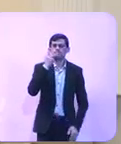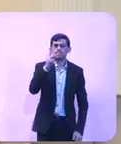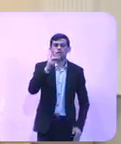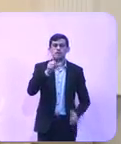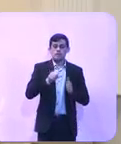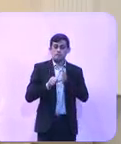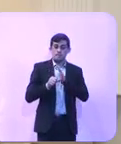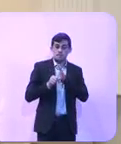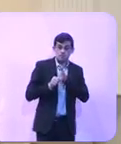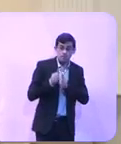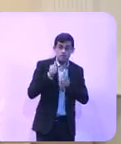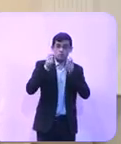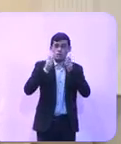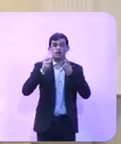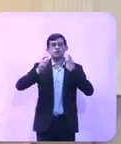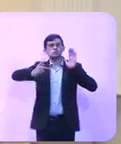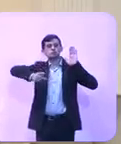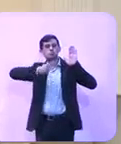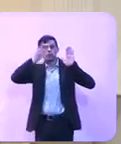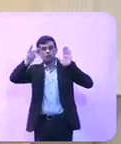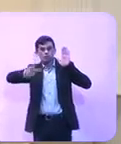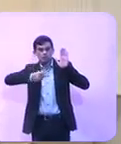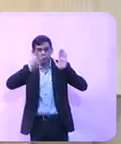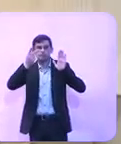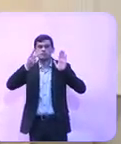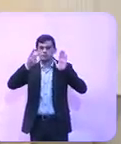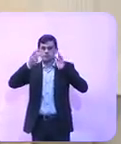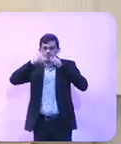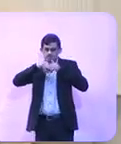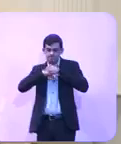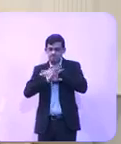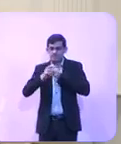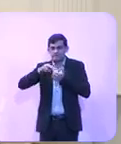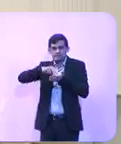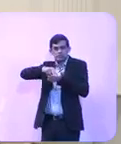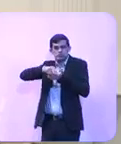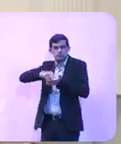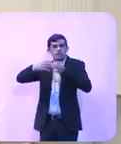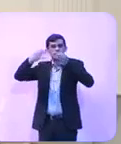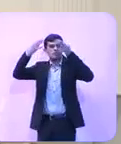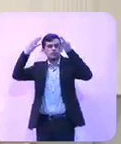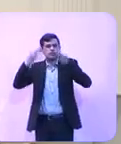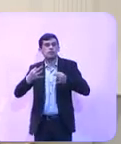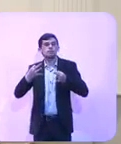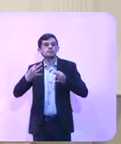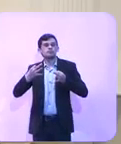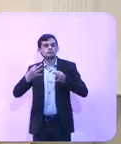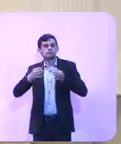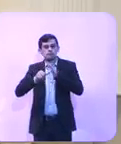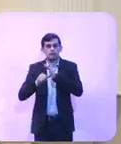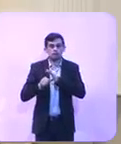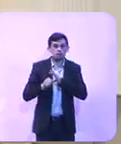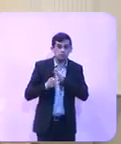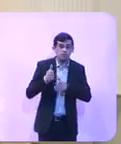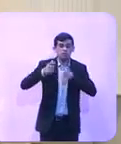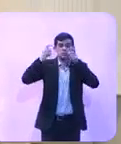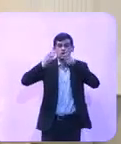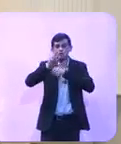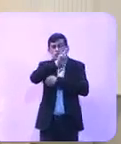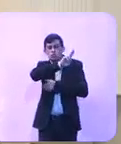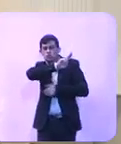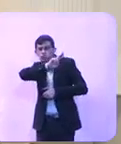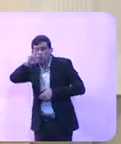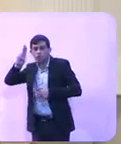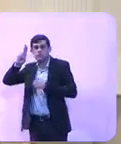em que as promessas de Deus precisam ser acolhidas é na sua vida. O primeiro lugar em que o nome de Jesus tem que